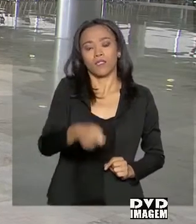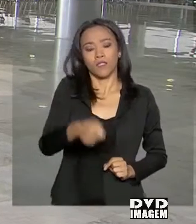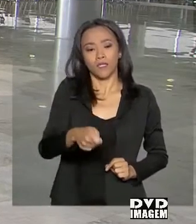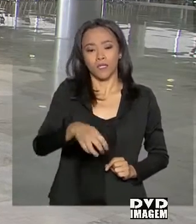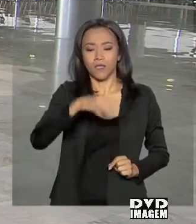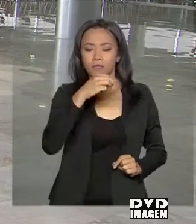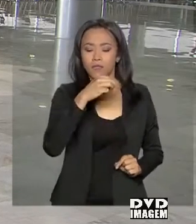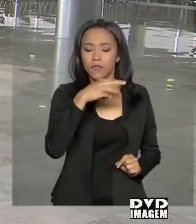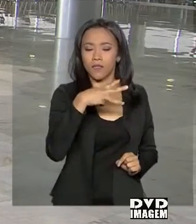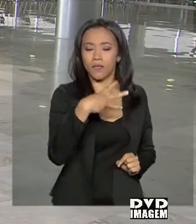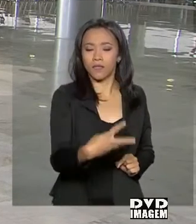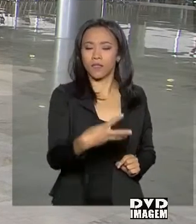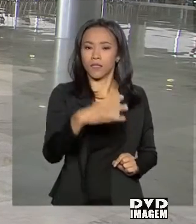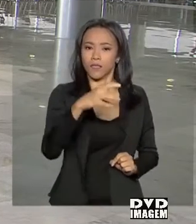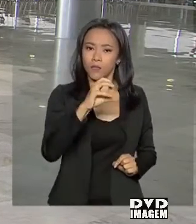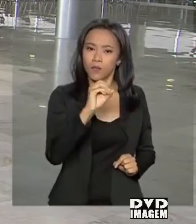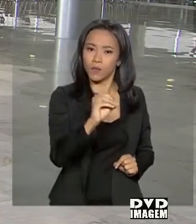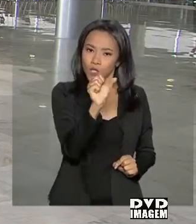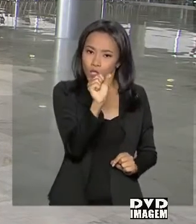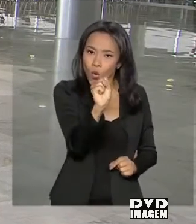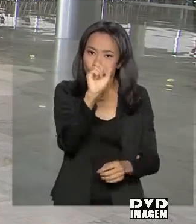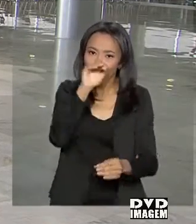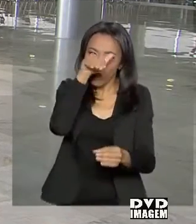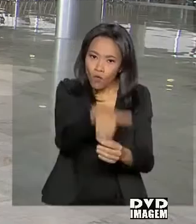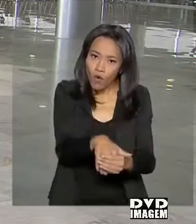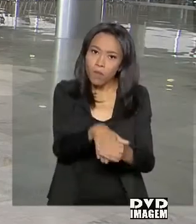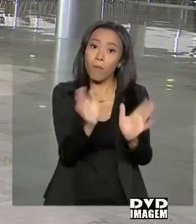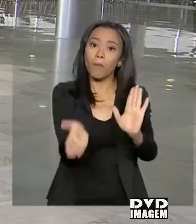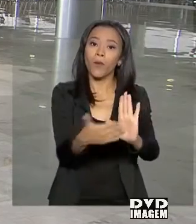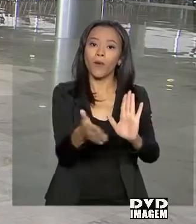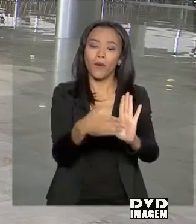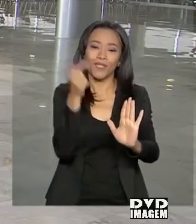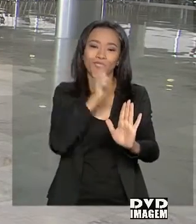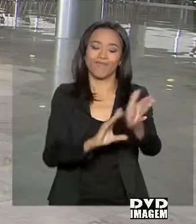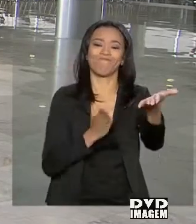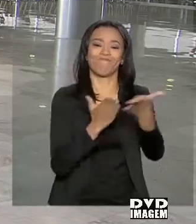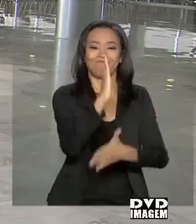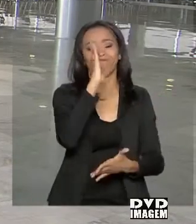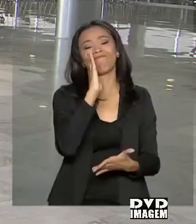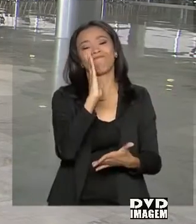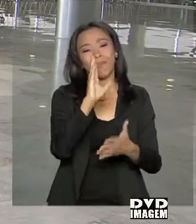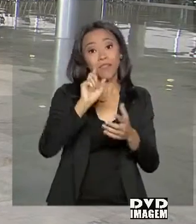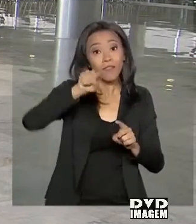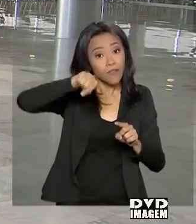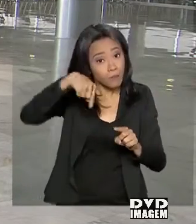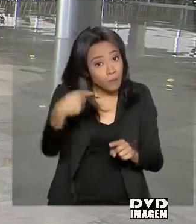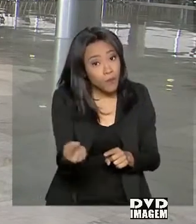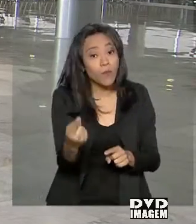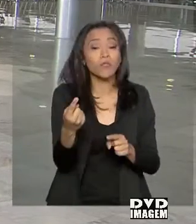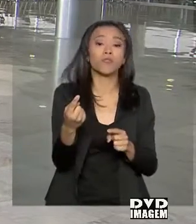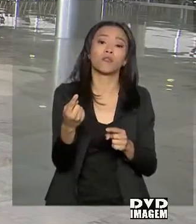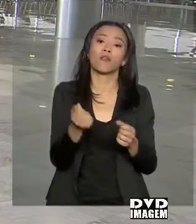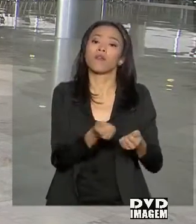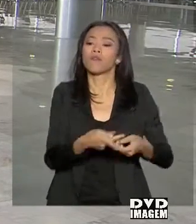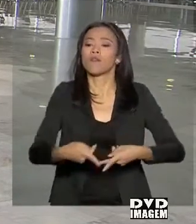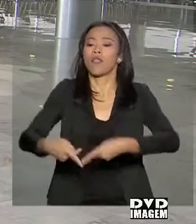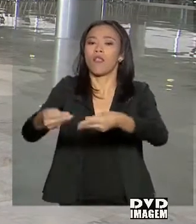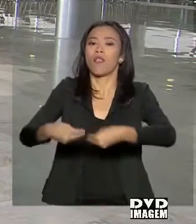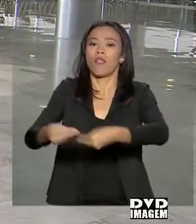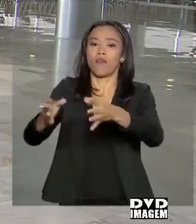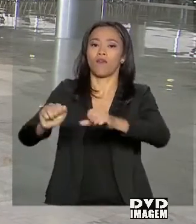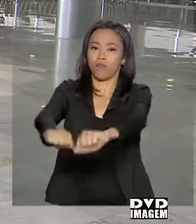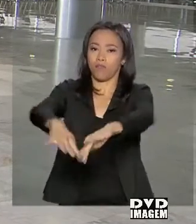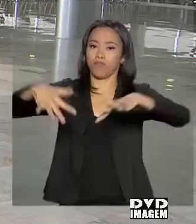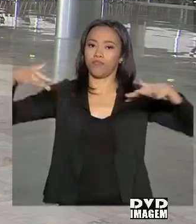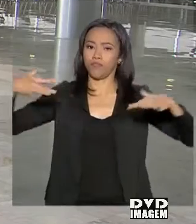são exigidos pelo menos 308 votos para que a proposta seja aprovada e então siga para o Senado. Eu